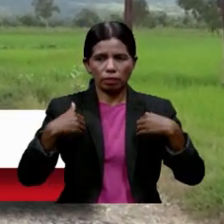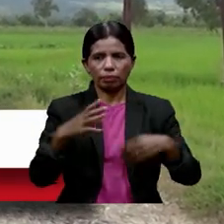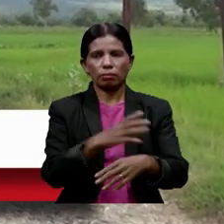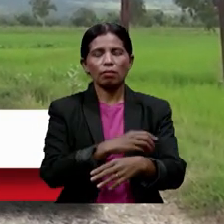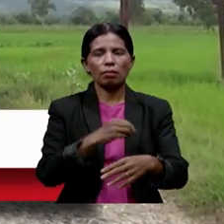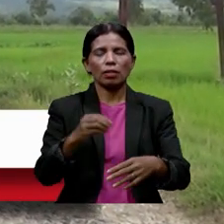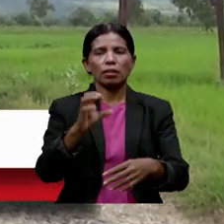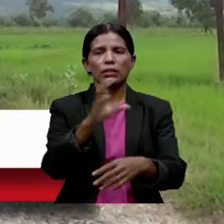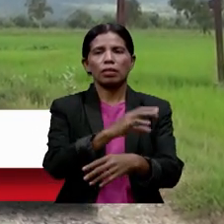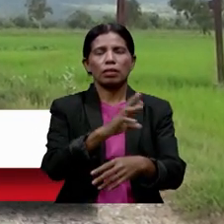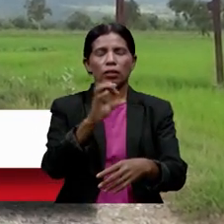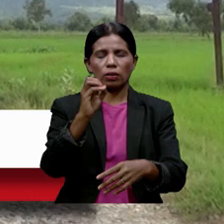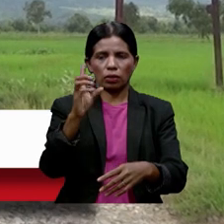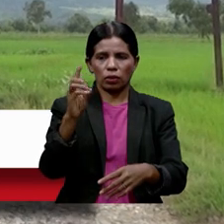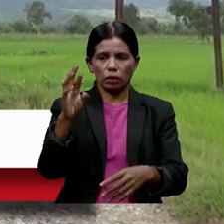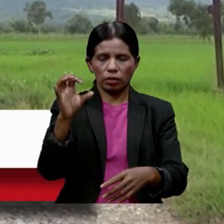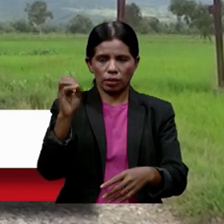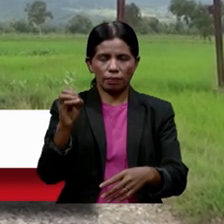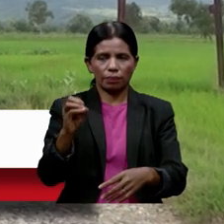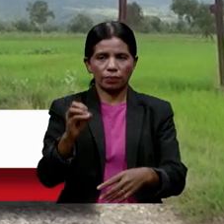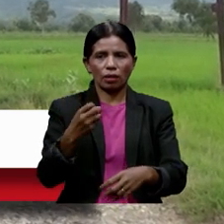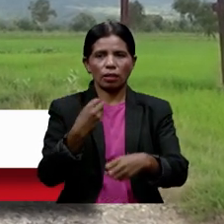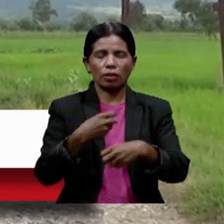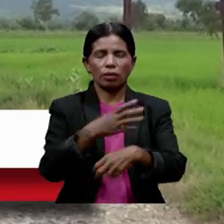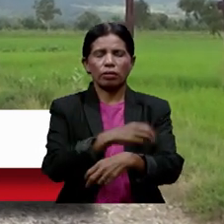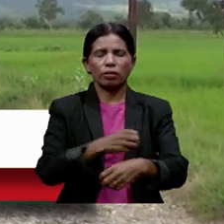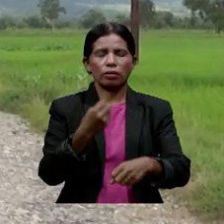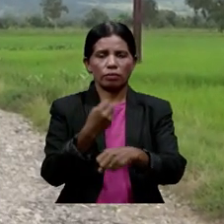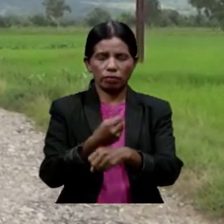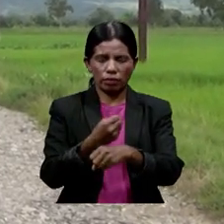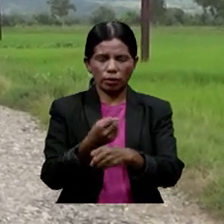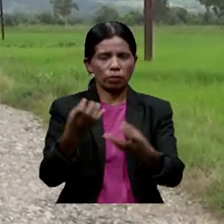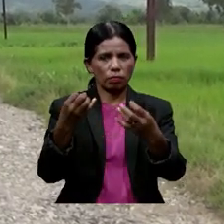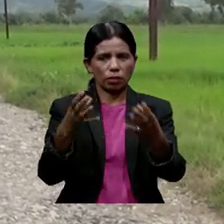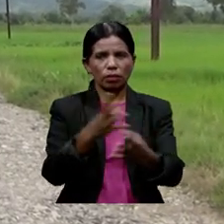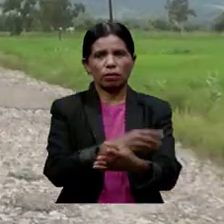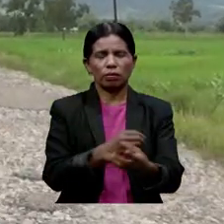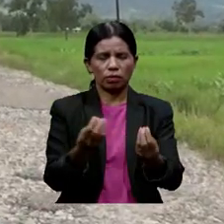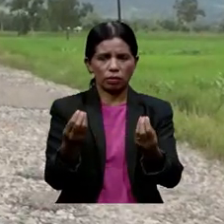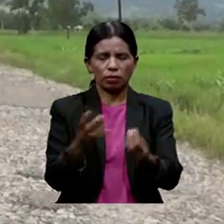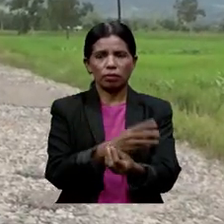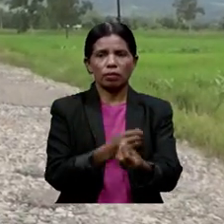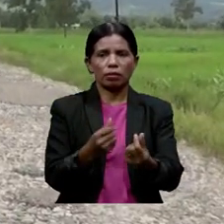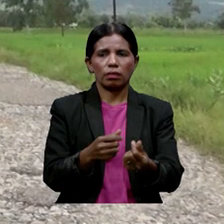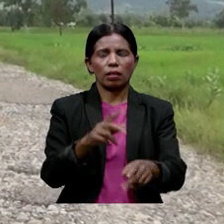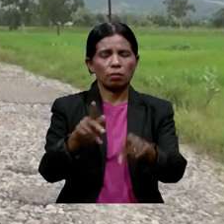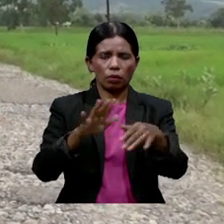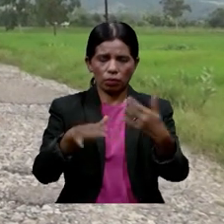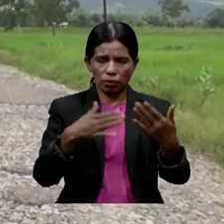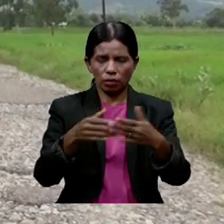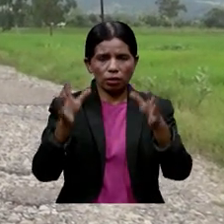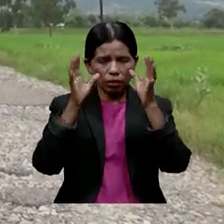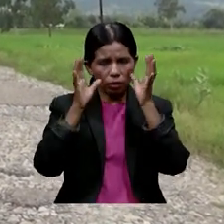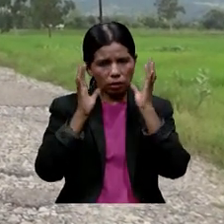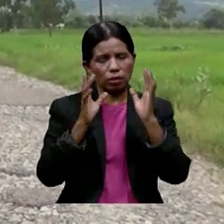dotora lai ni lula dia kona tamba fatuk nak le kara an los itu pes tahu mos bot anu popula santo ma khaliri buat